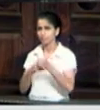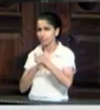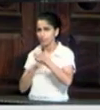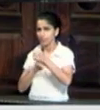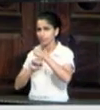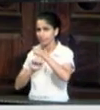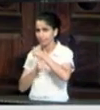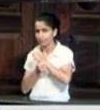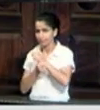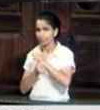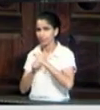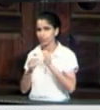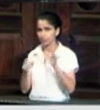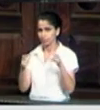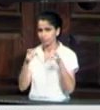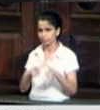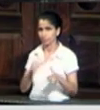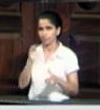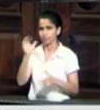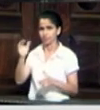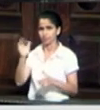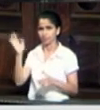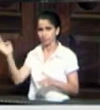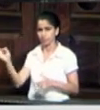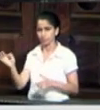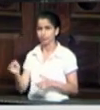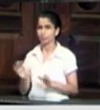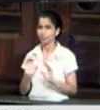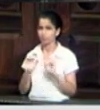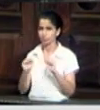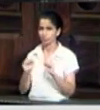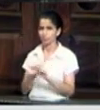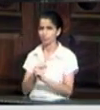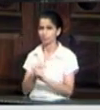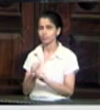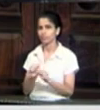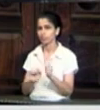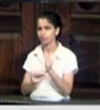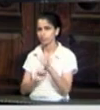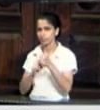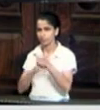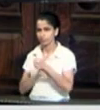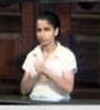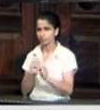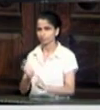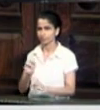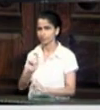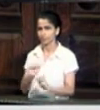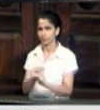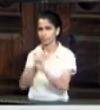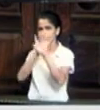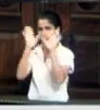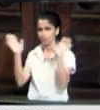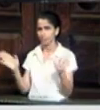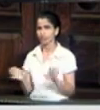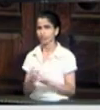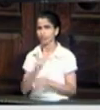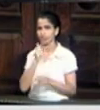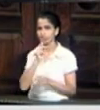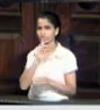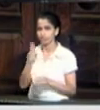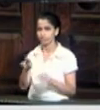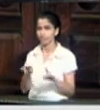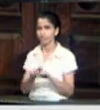que assola a cidade de Cabo Frio efetivamente seja desvendado e que a justiça seja